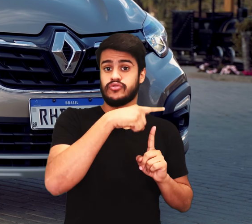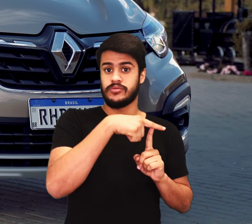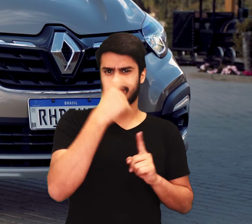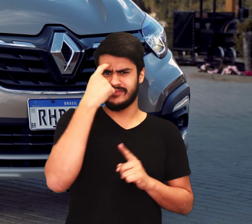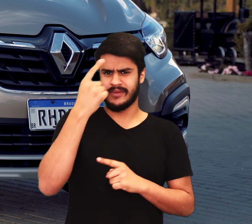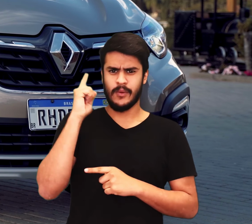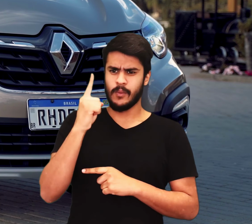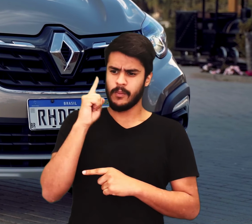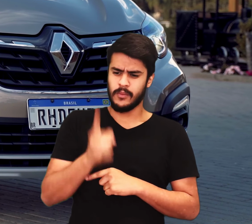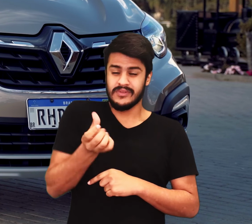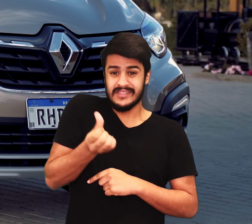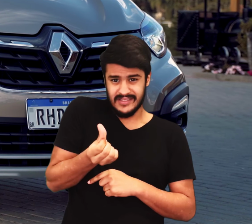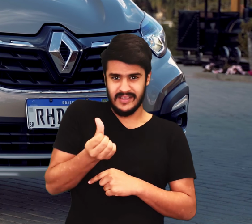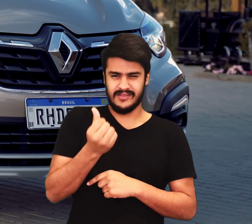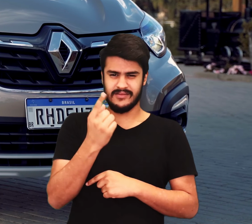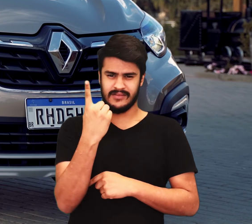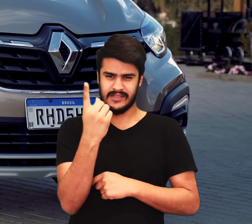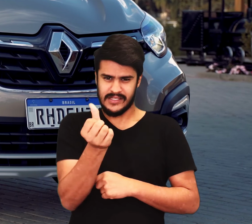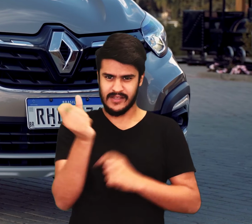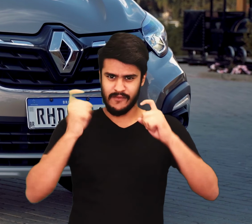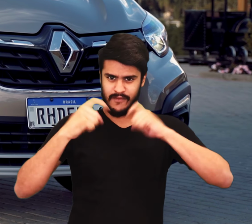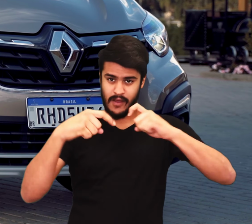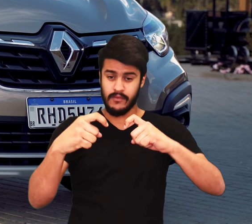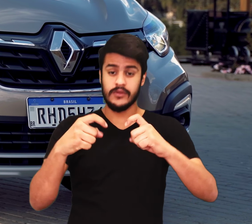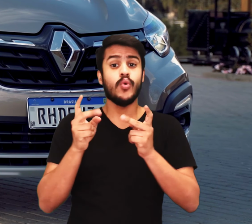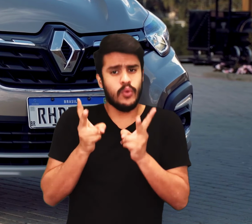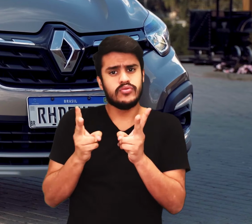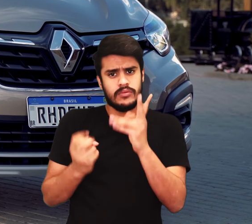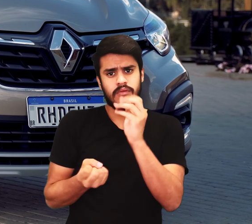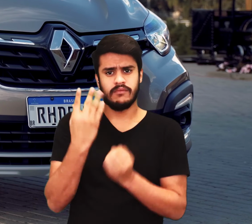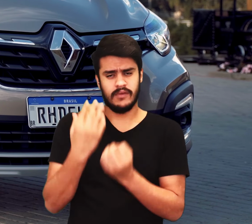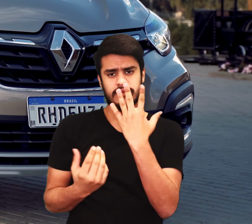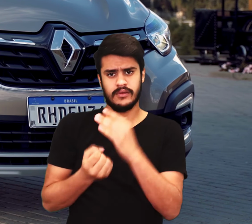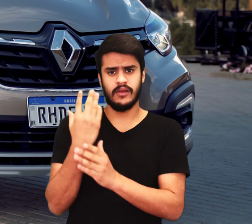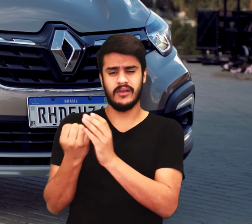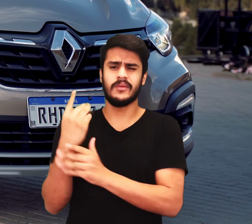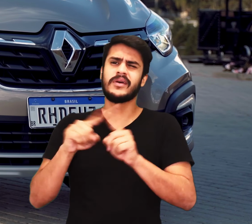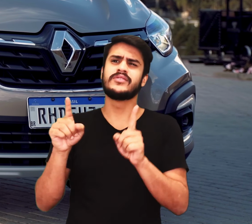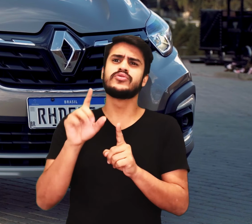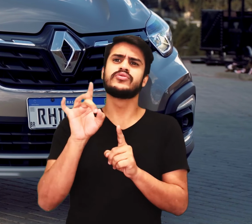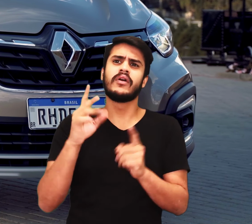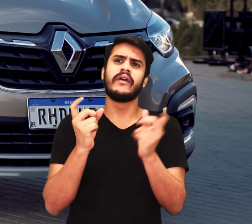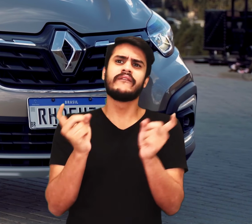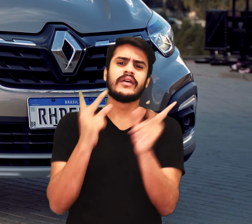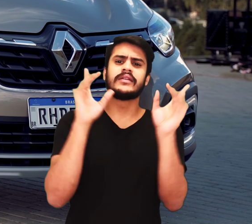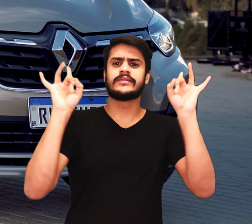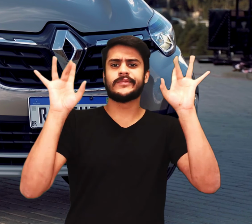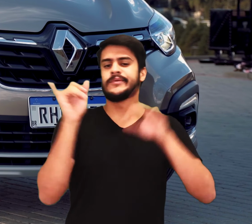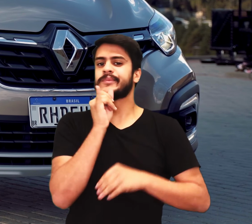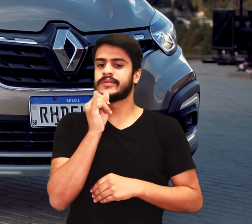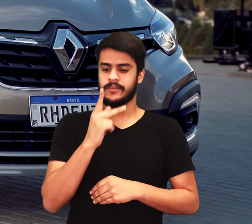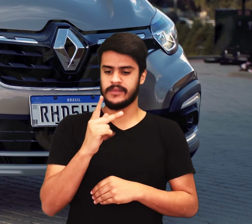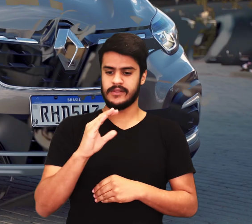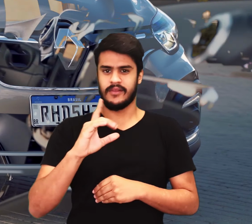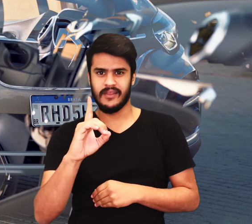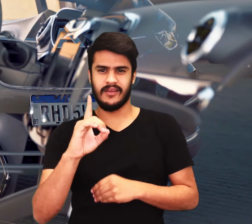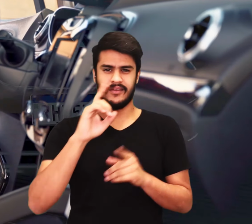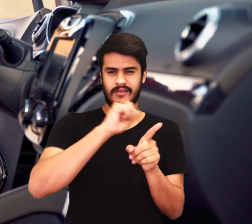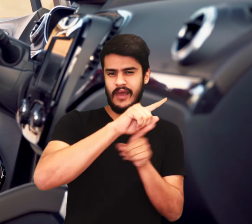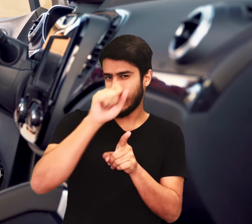.6 16V de 120 cavalos segue produzindo, mas aí para vendas diretas, como, por exemplo, PCD, frotas de empresas e